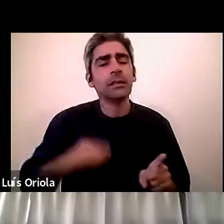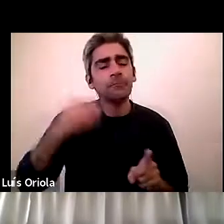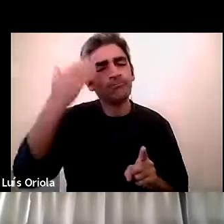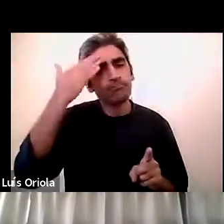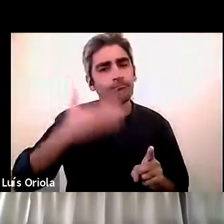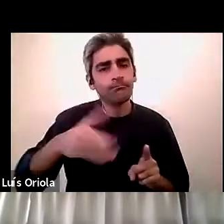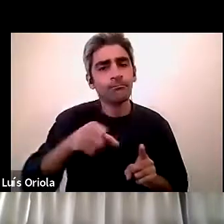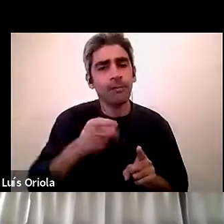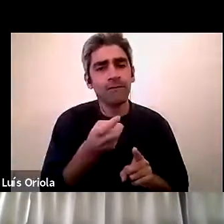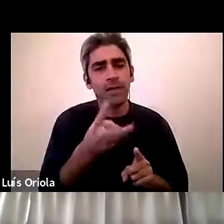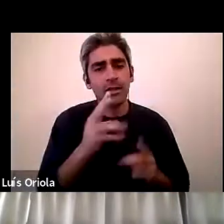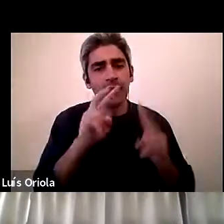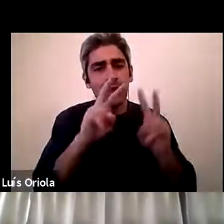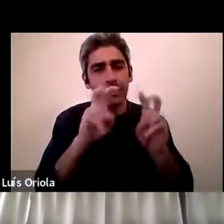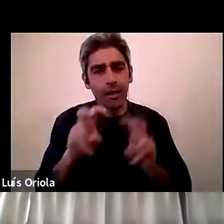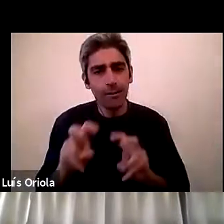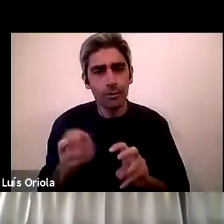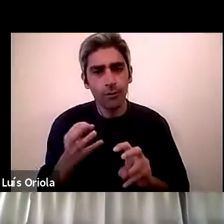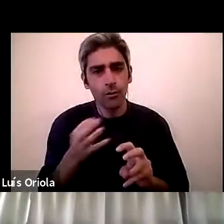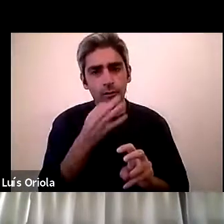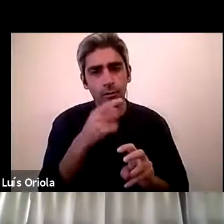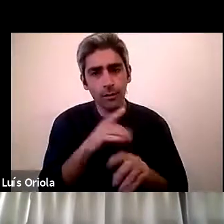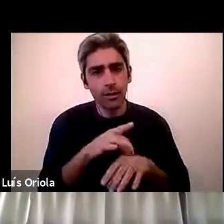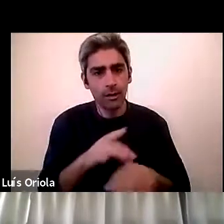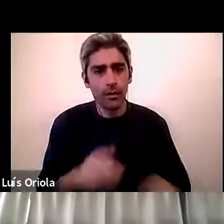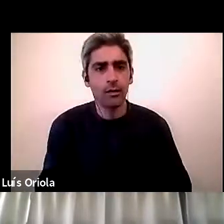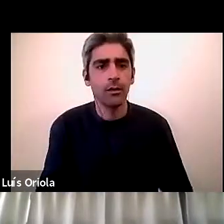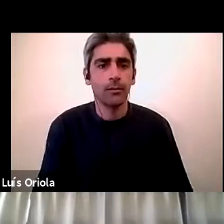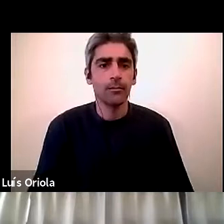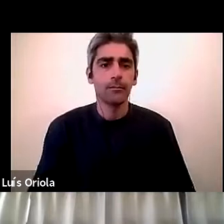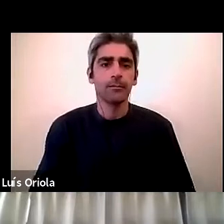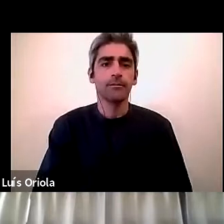ao nível dos vários temas que foram considerados no guia?